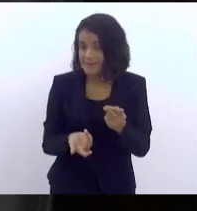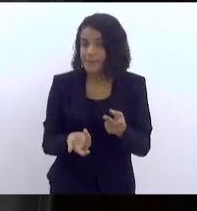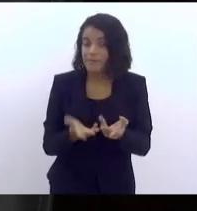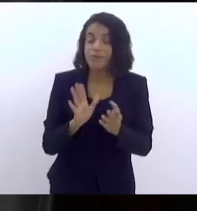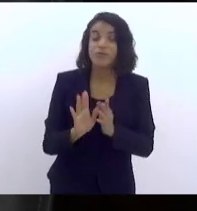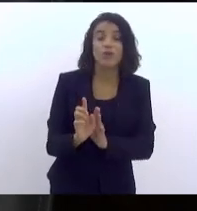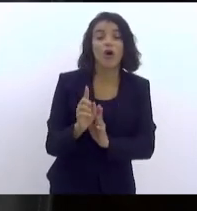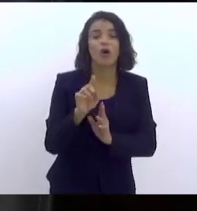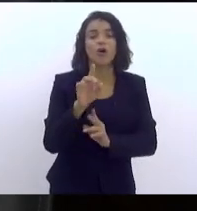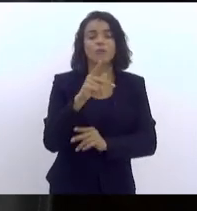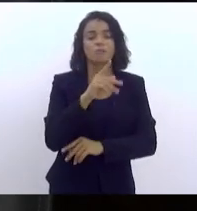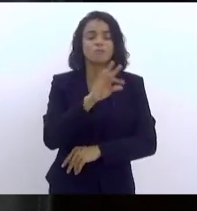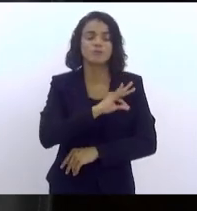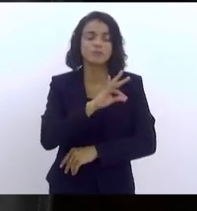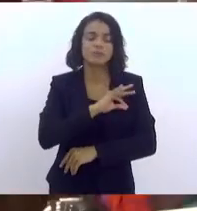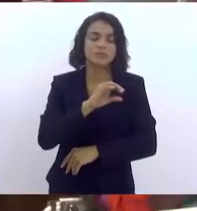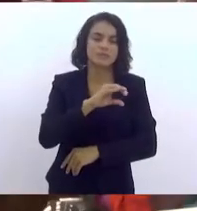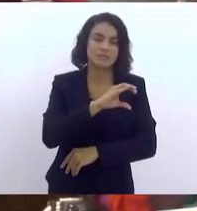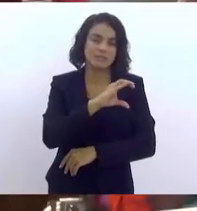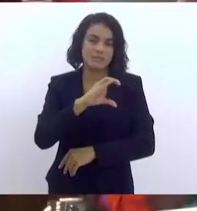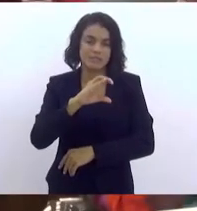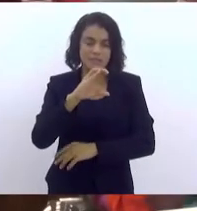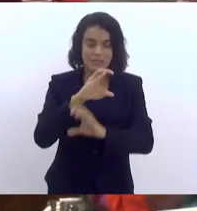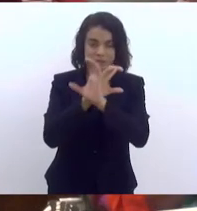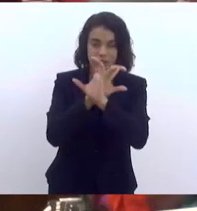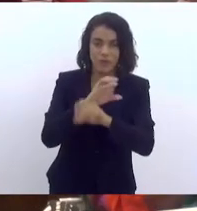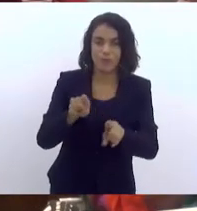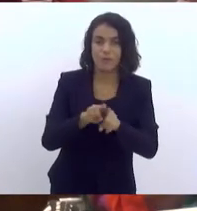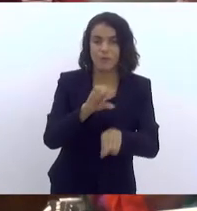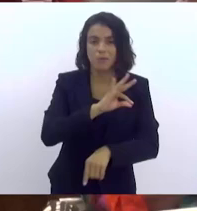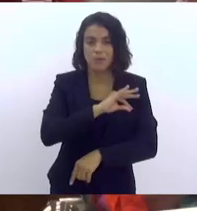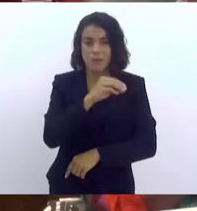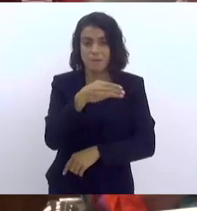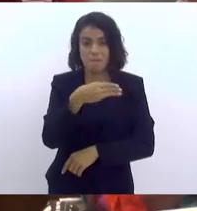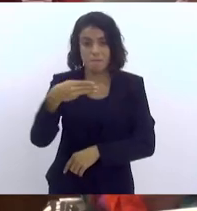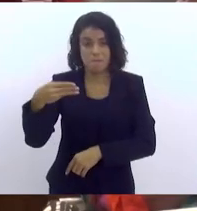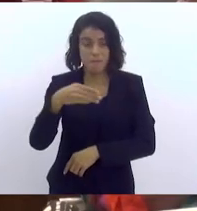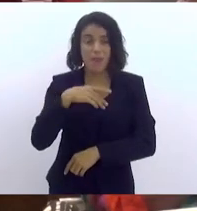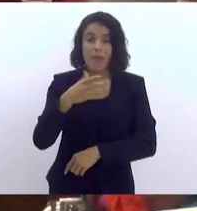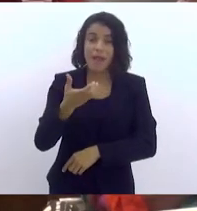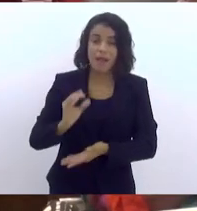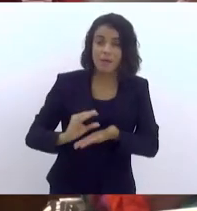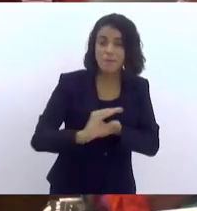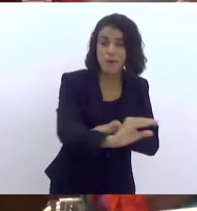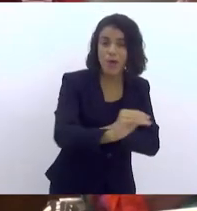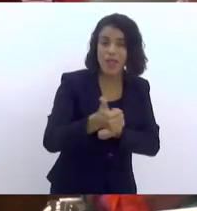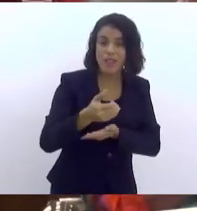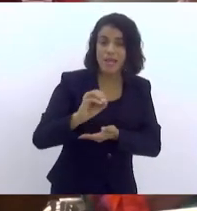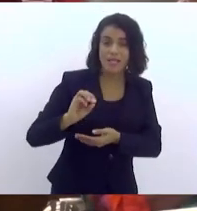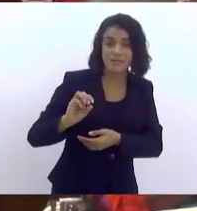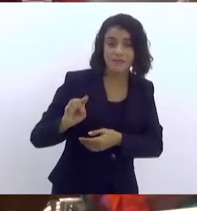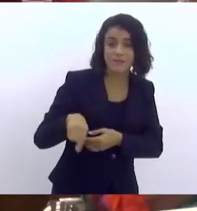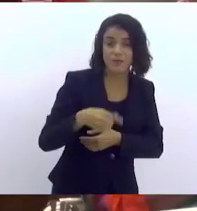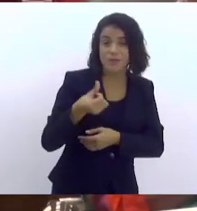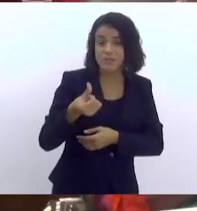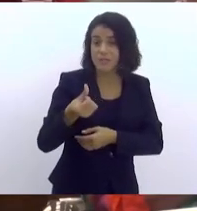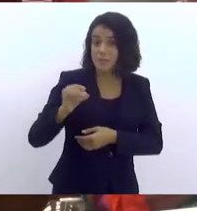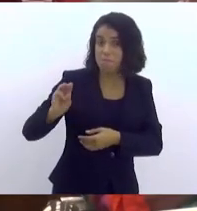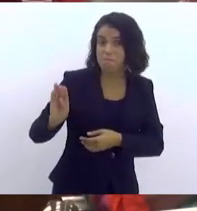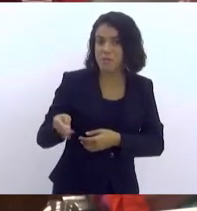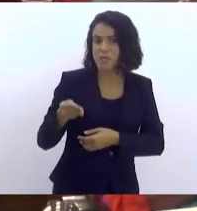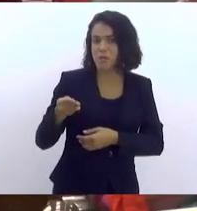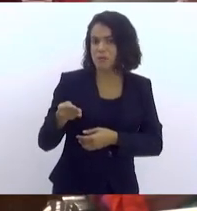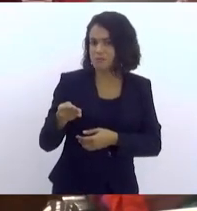apenas nas polícias civil e militar o governador quer injetar 10,6 bilhões valor